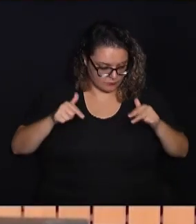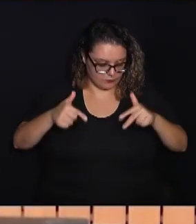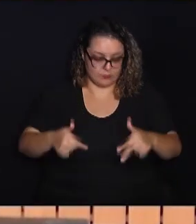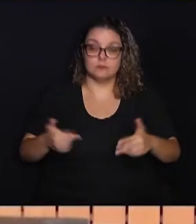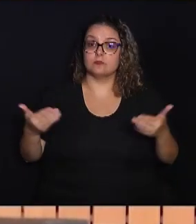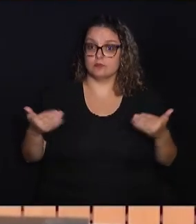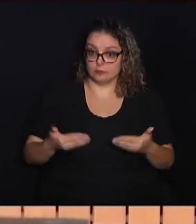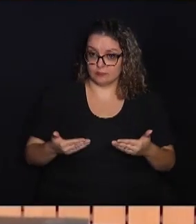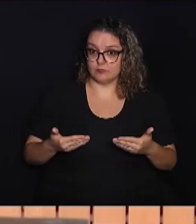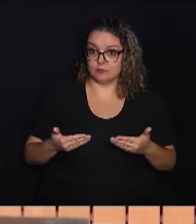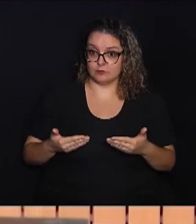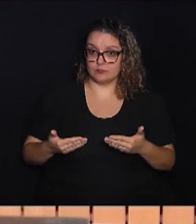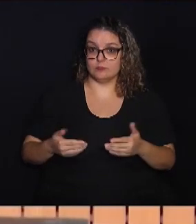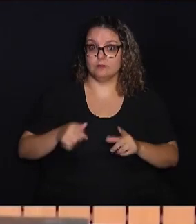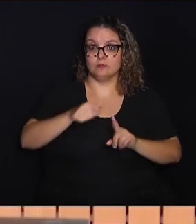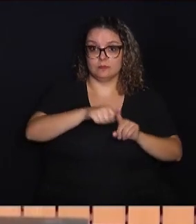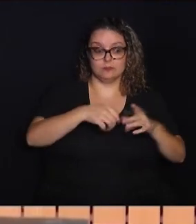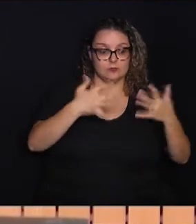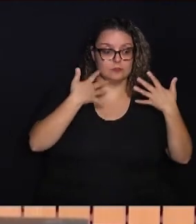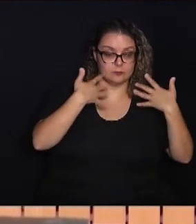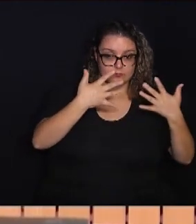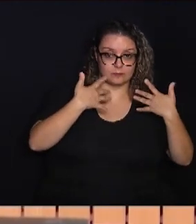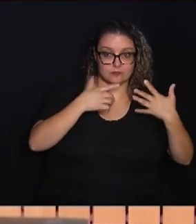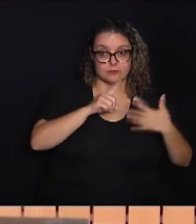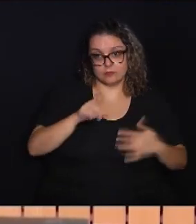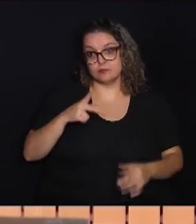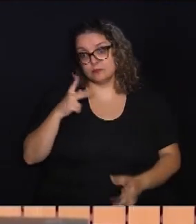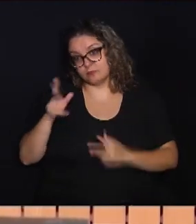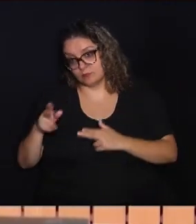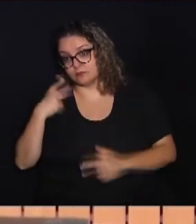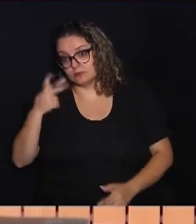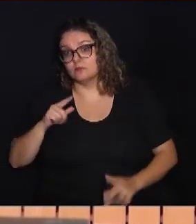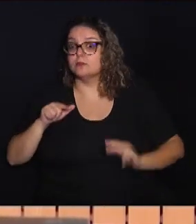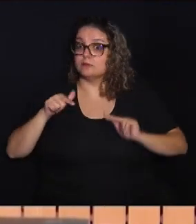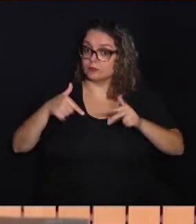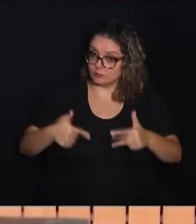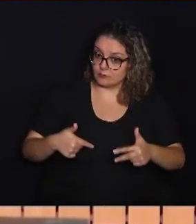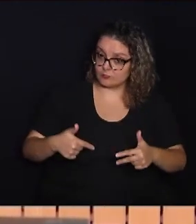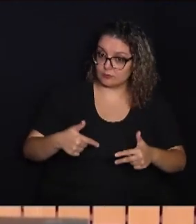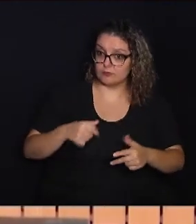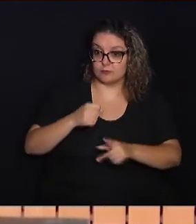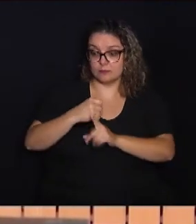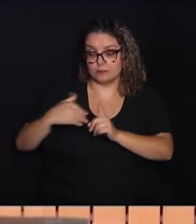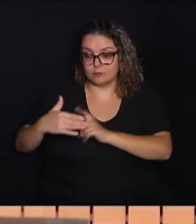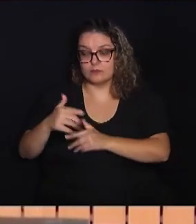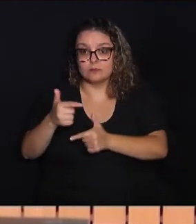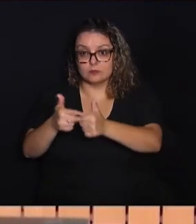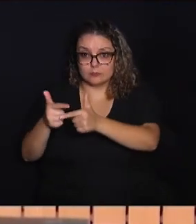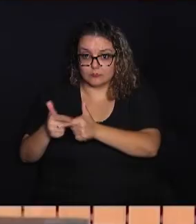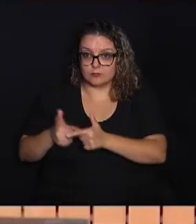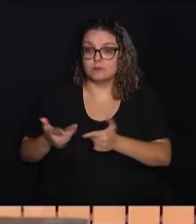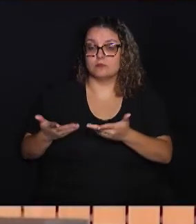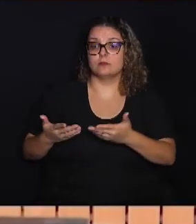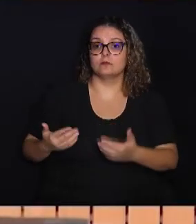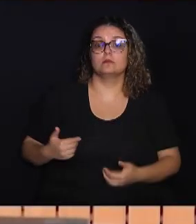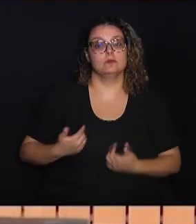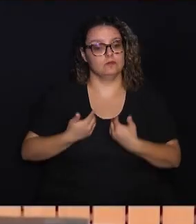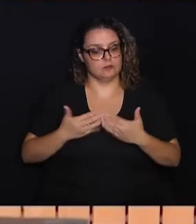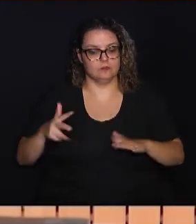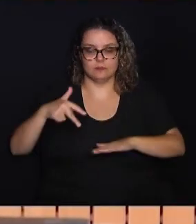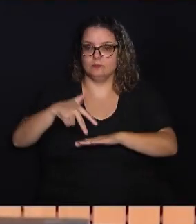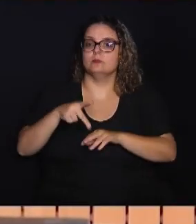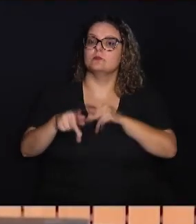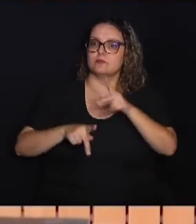agora a partir de Janeiro não como Vereador mas como militante das causas sociais e estarei à disposição da